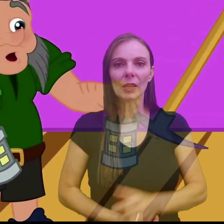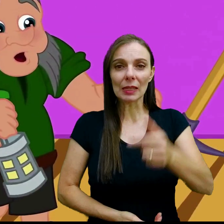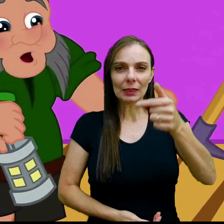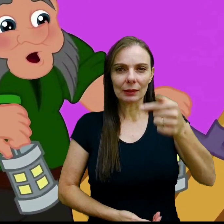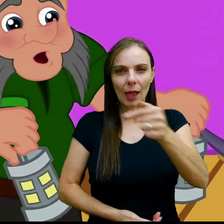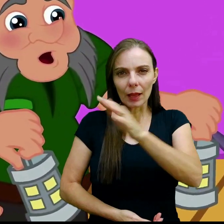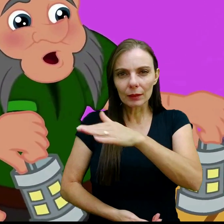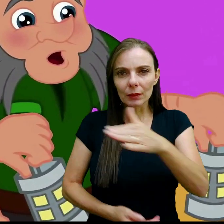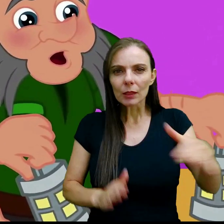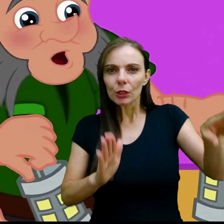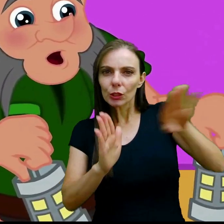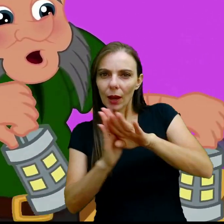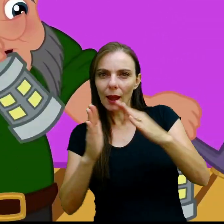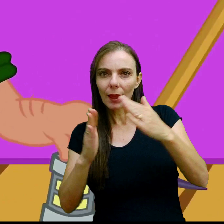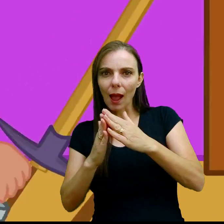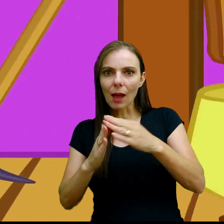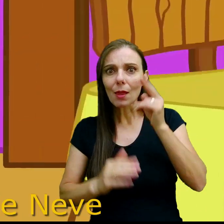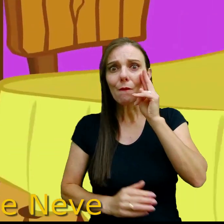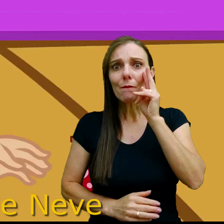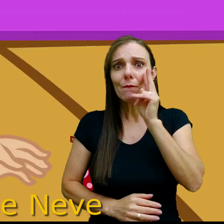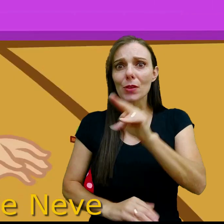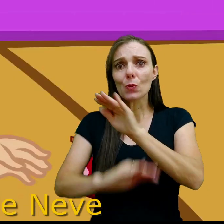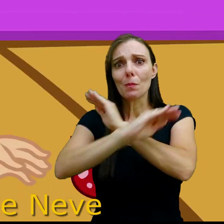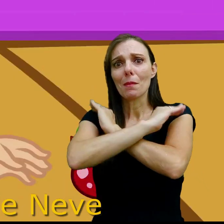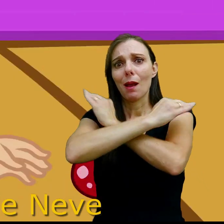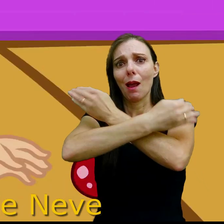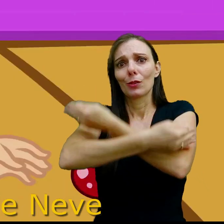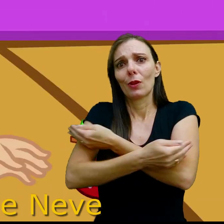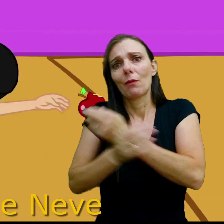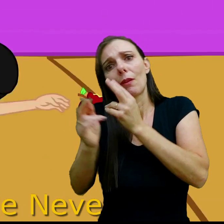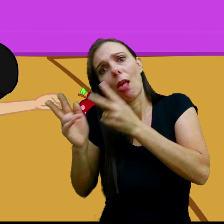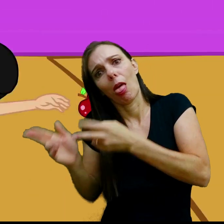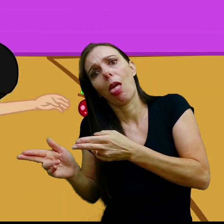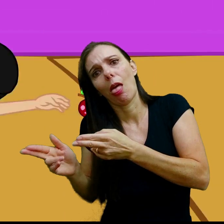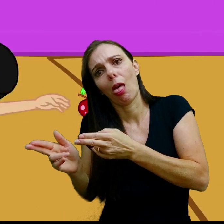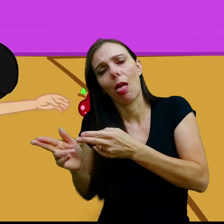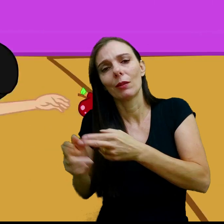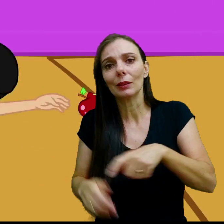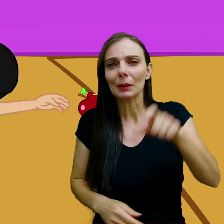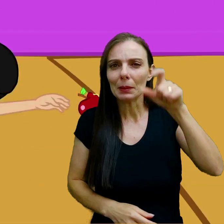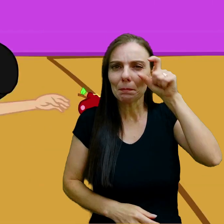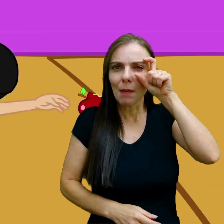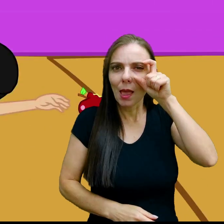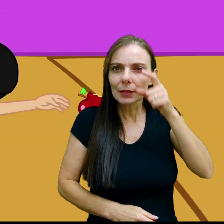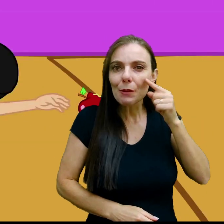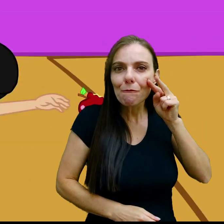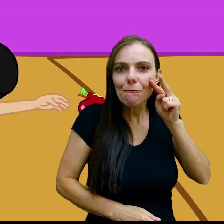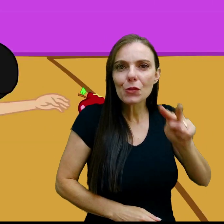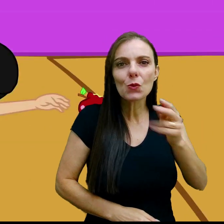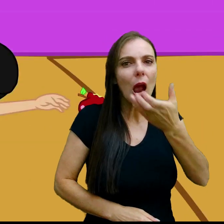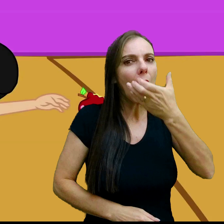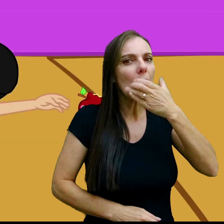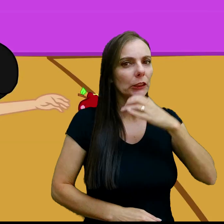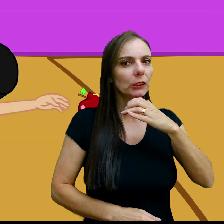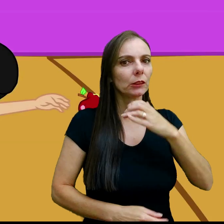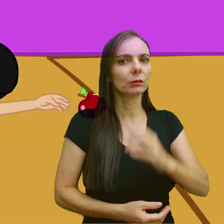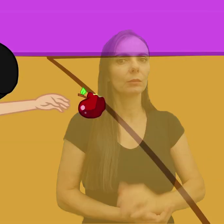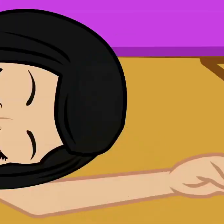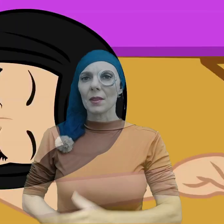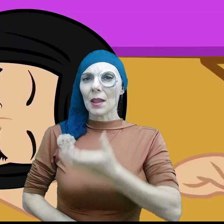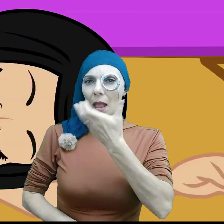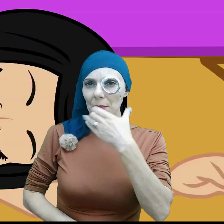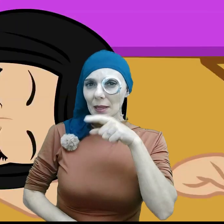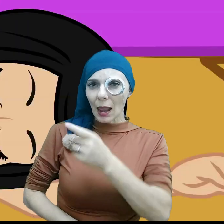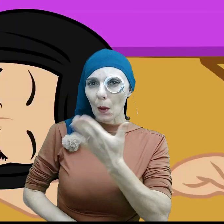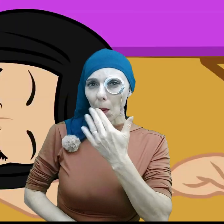Quando os sete anões voltaram para casa, eles encontraram Branca de Neve deitada no chão. Mestre encontrou a maçã mordida.